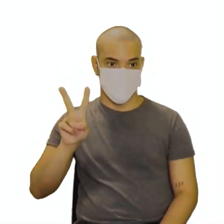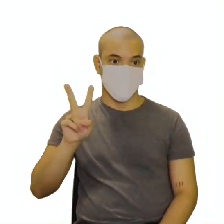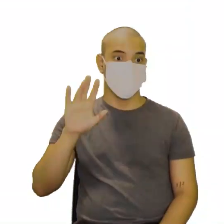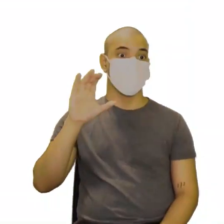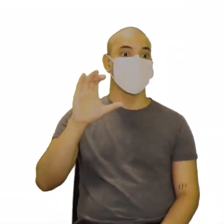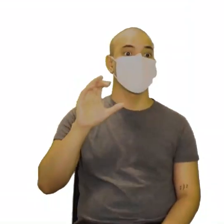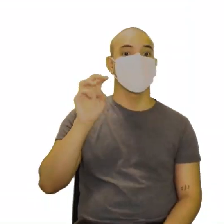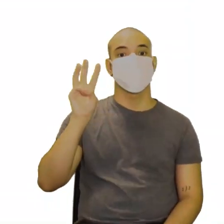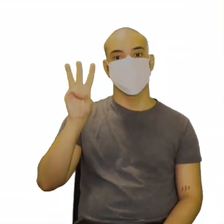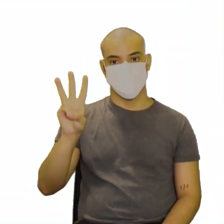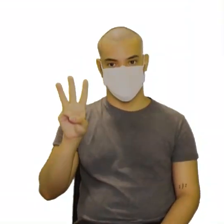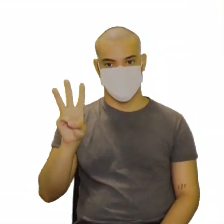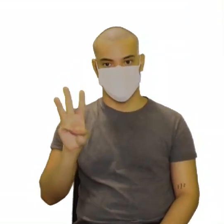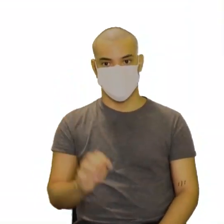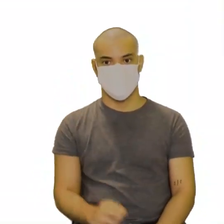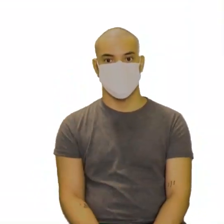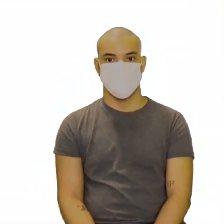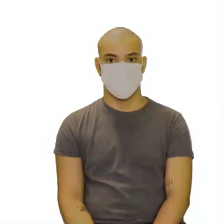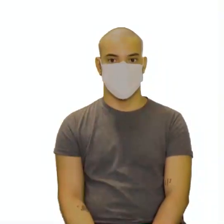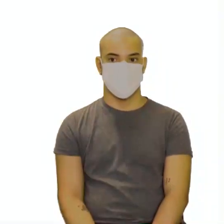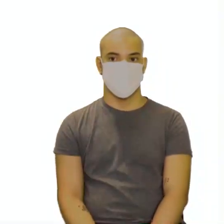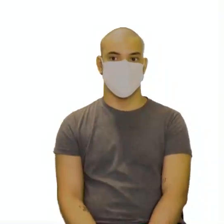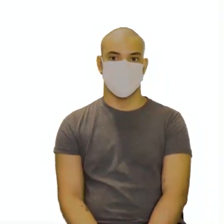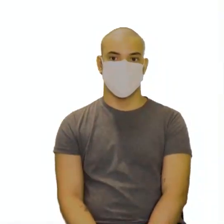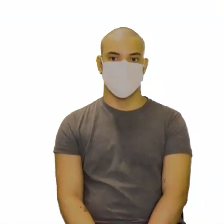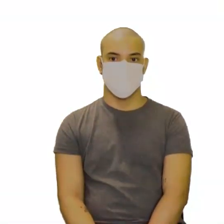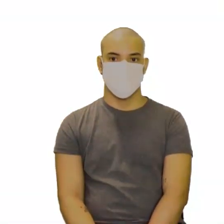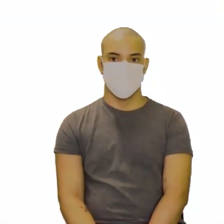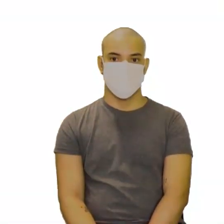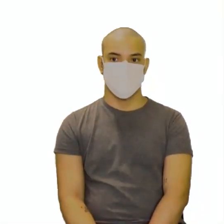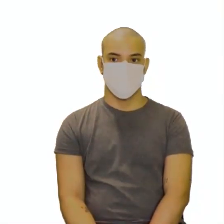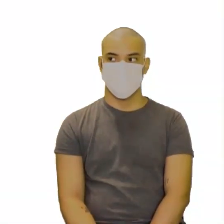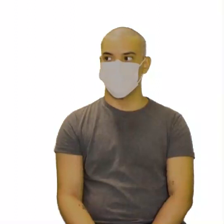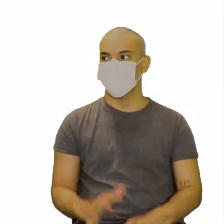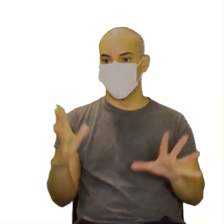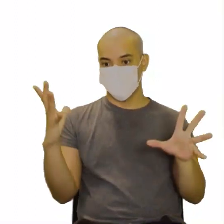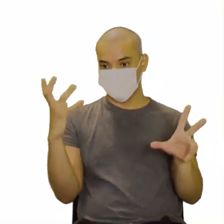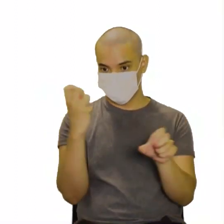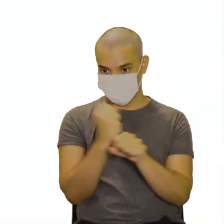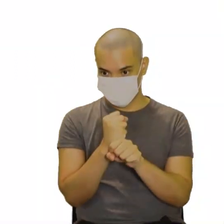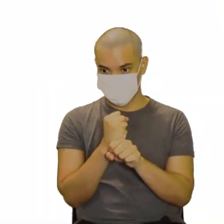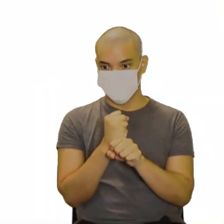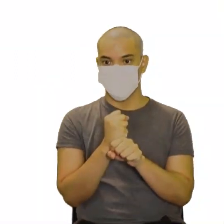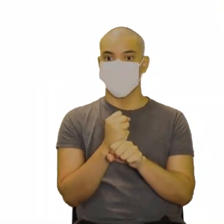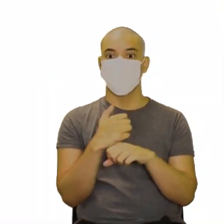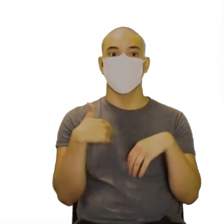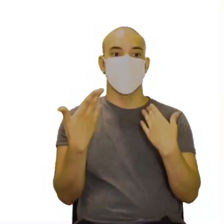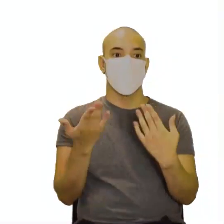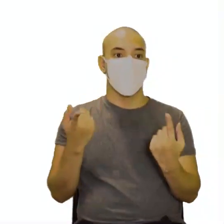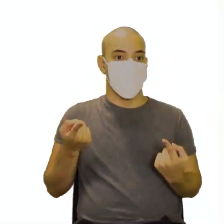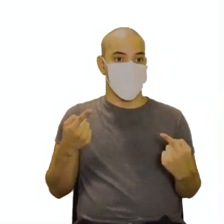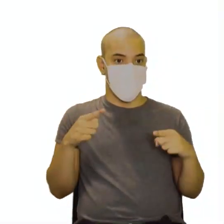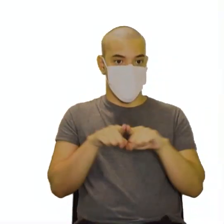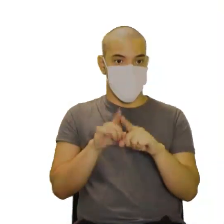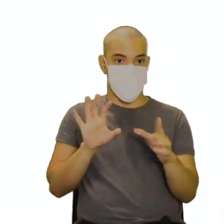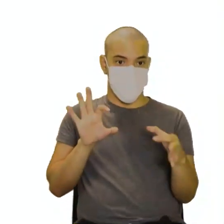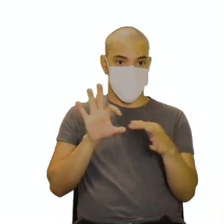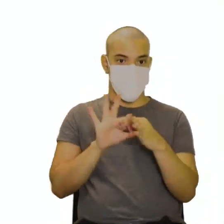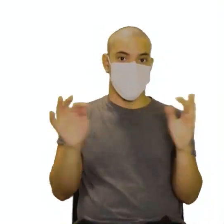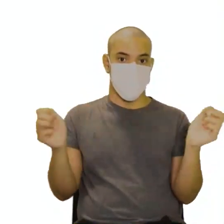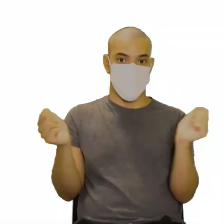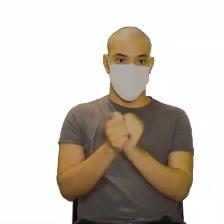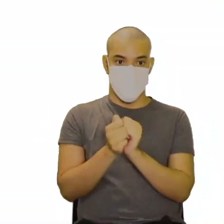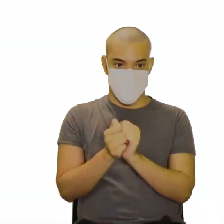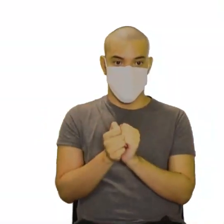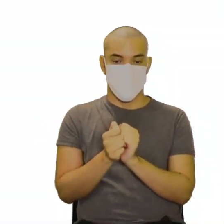e C vale quanto? 3, ok? Calcule a capacitância equivalente aproximada desse